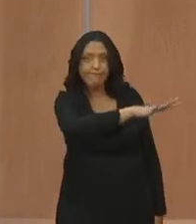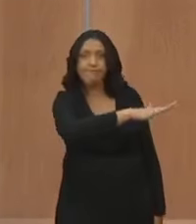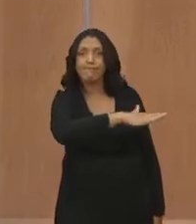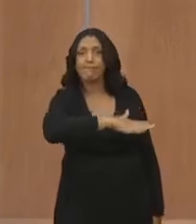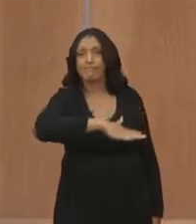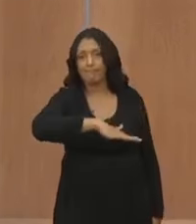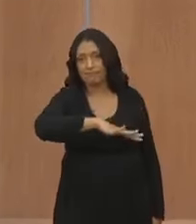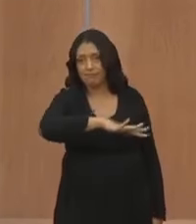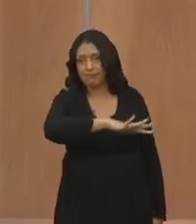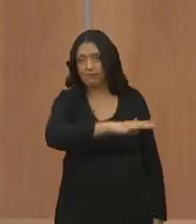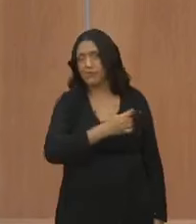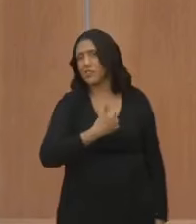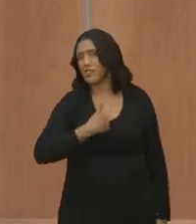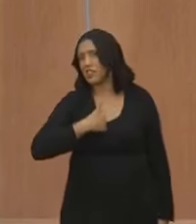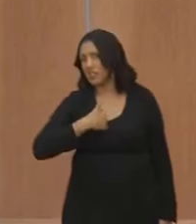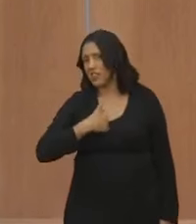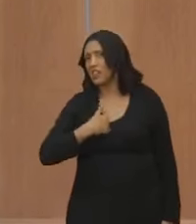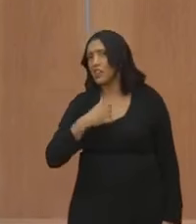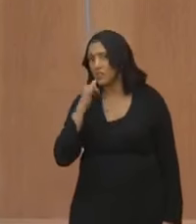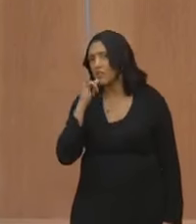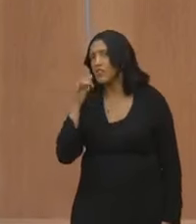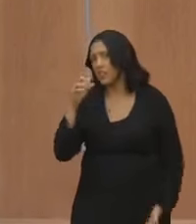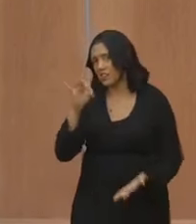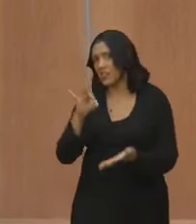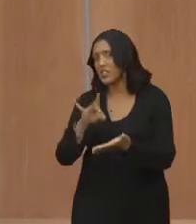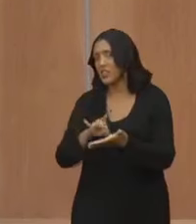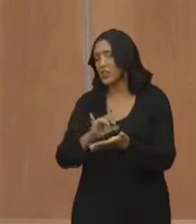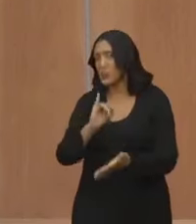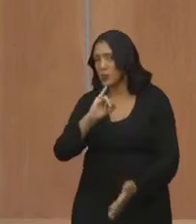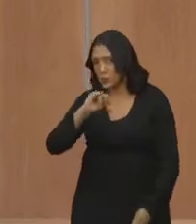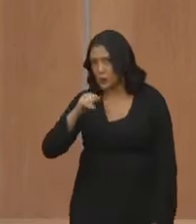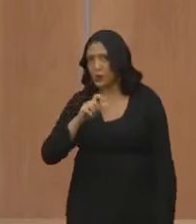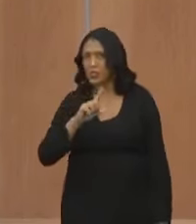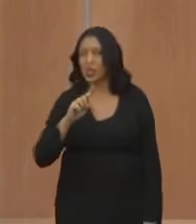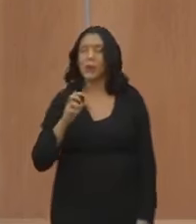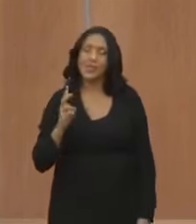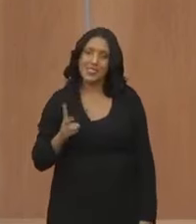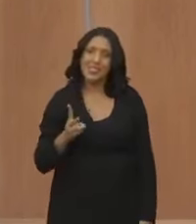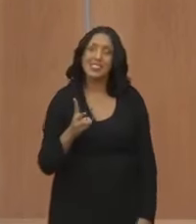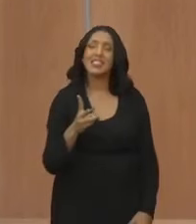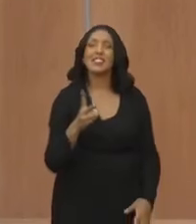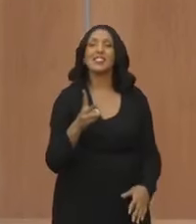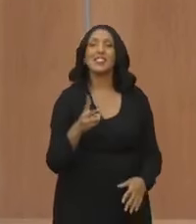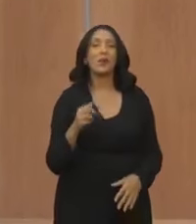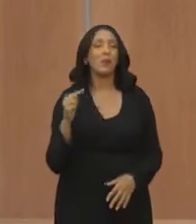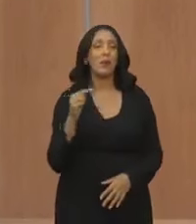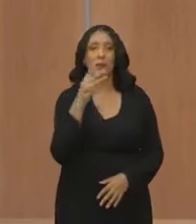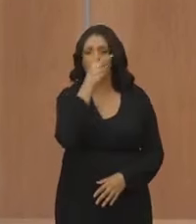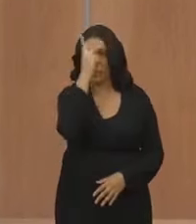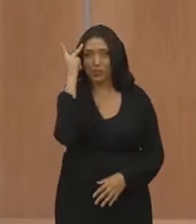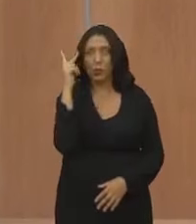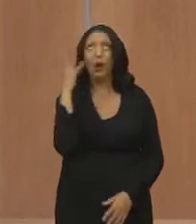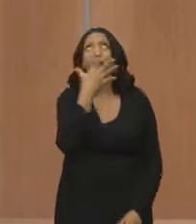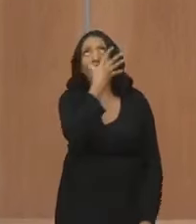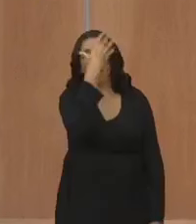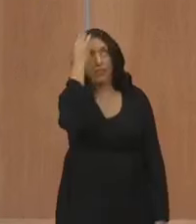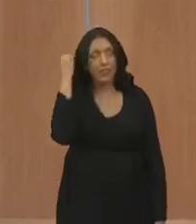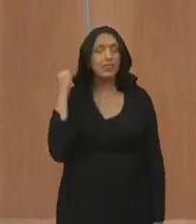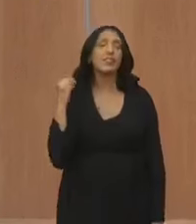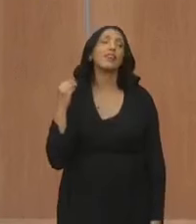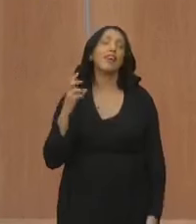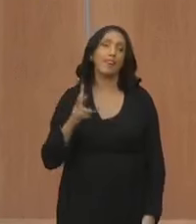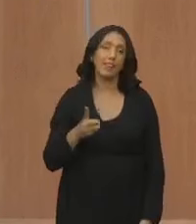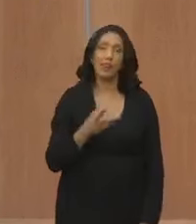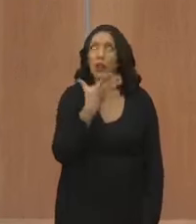último. Sempre ficou por último. Vereador Valmir disse bem aqui, vereador Valmir é o vereador mais antigo dessa casa, 6